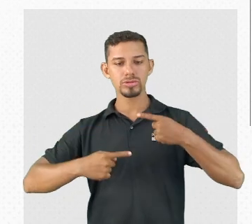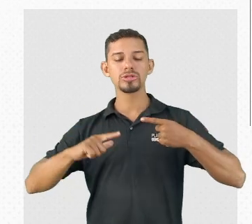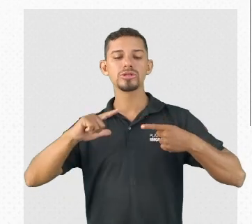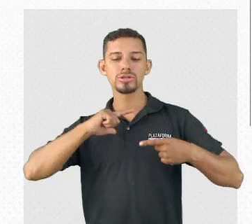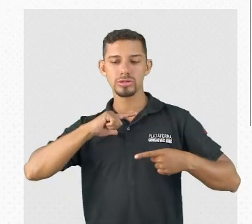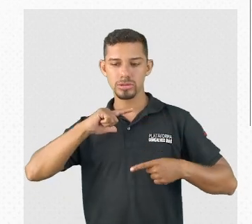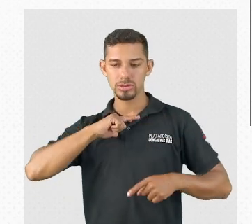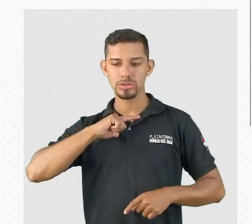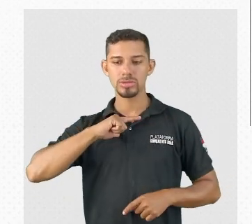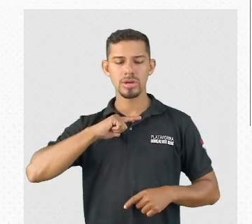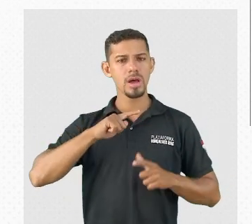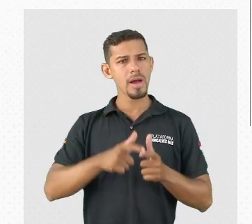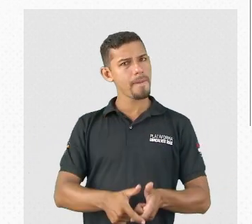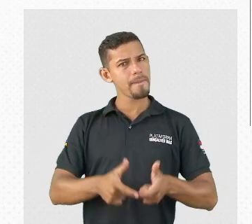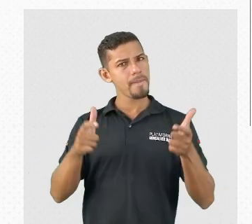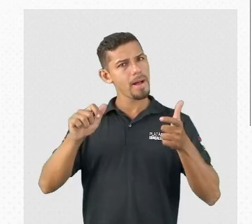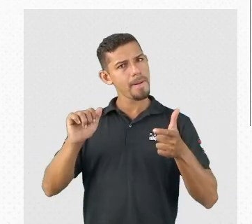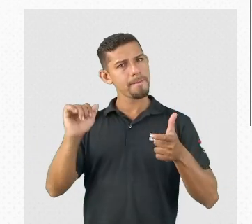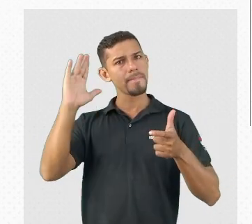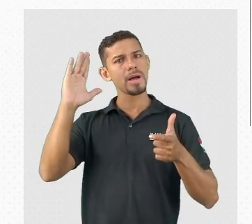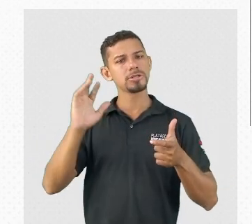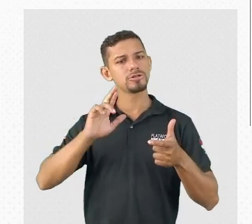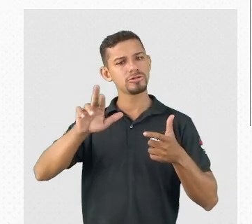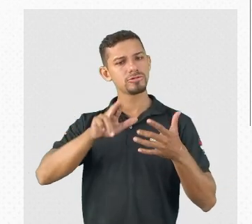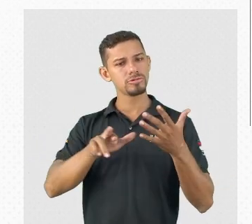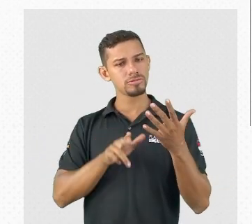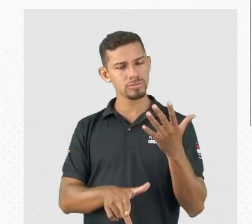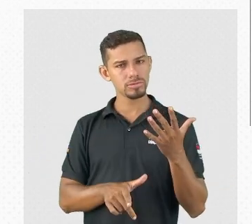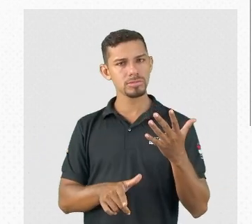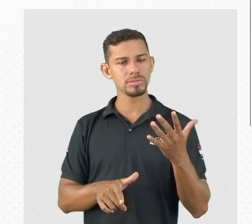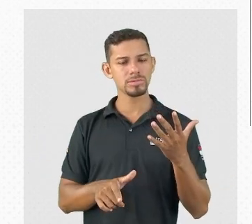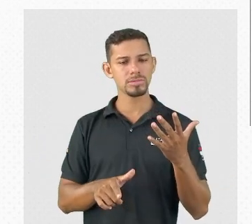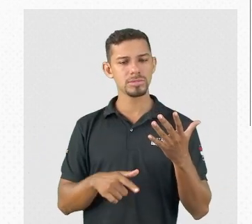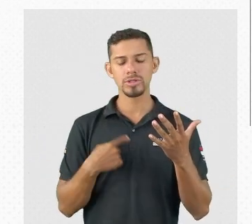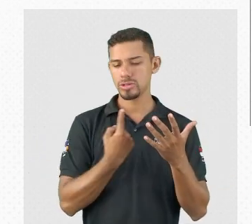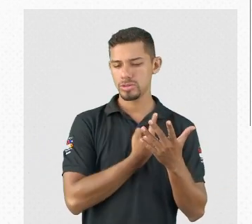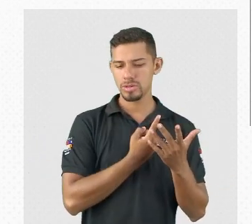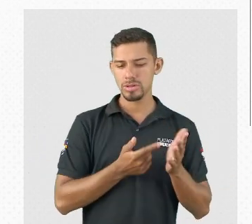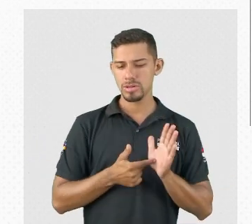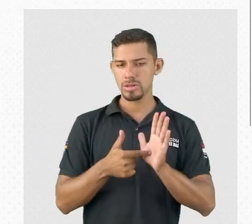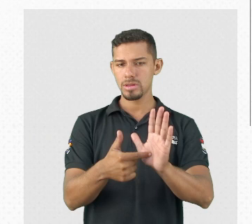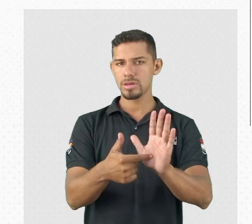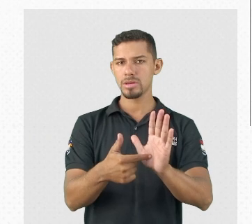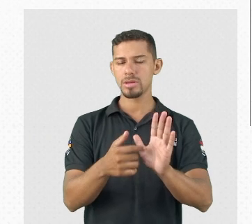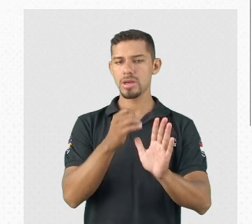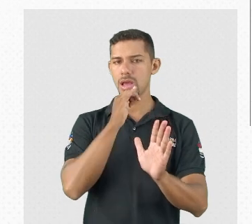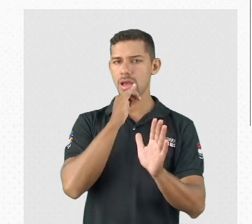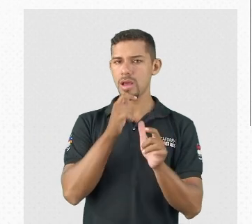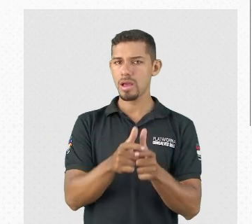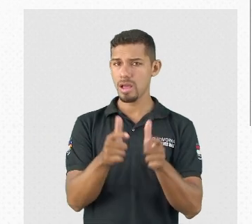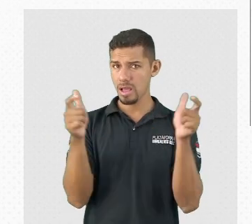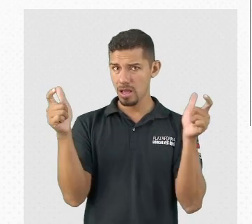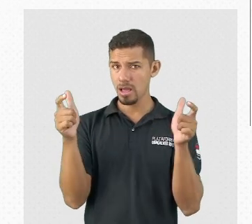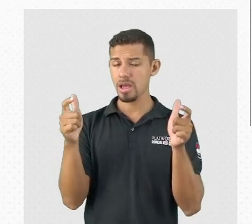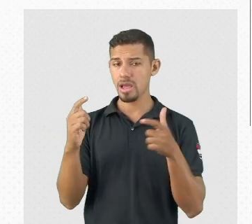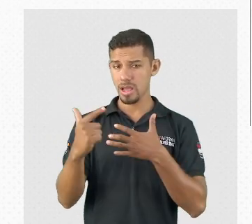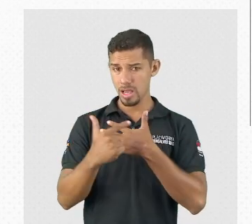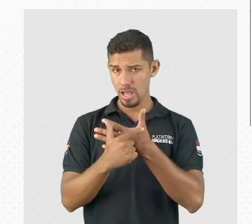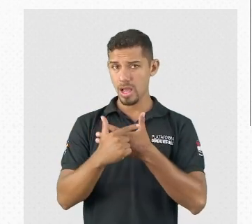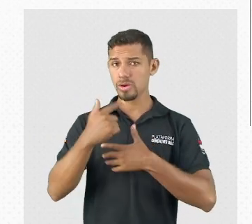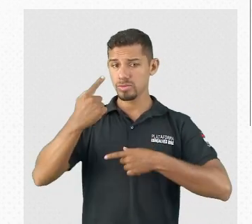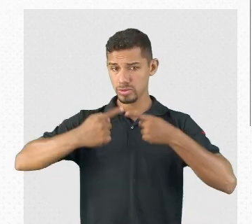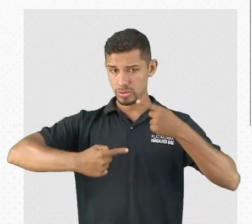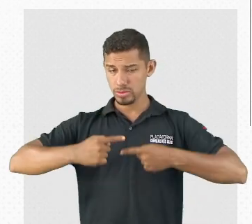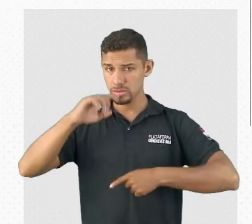existam, né, mais e mais diferença. Então, quando a gente traz aqui, por exemplo, grande parte dos cargos políticos